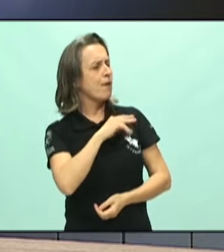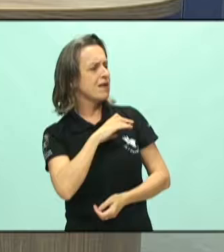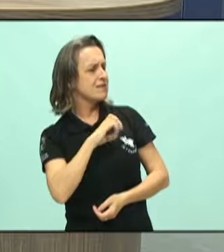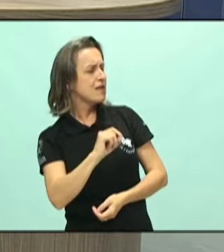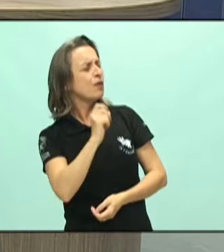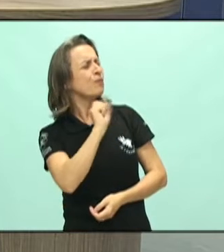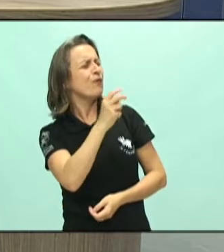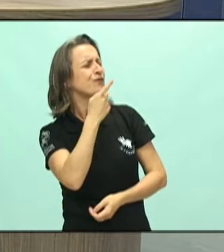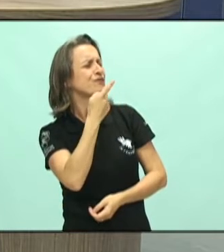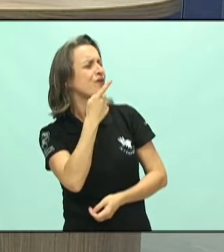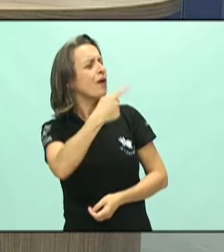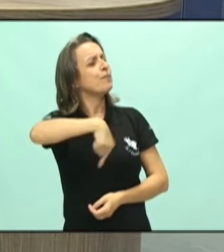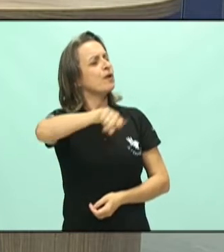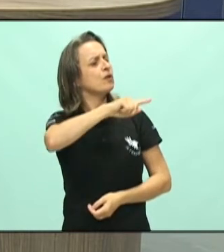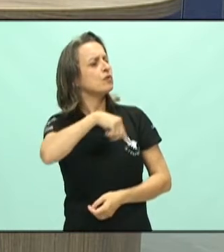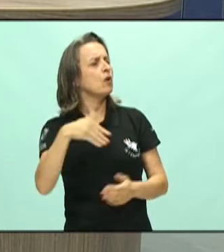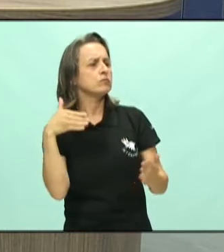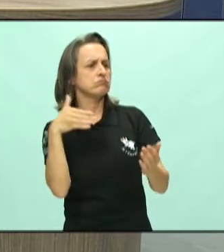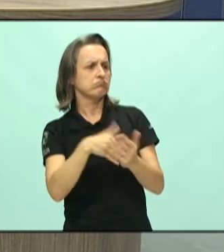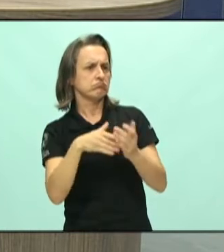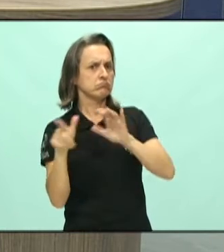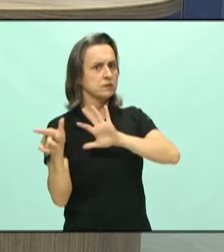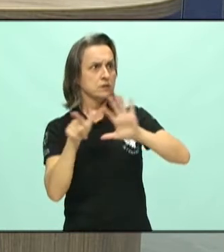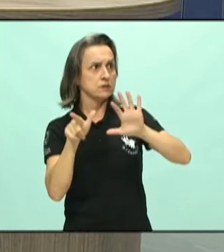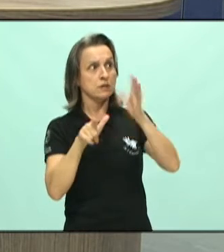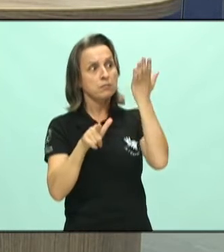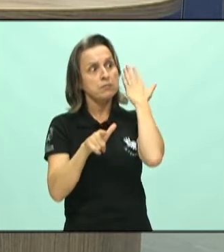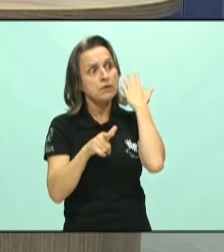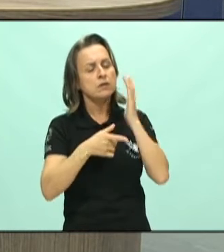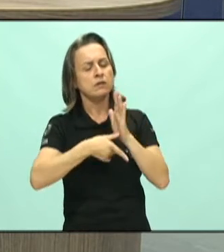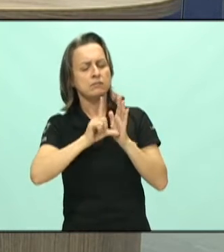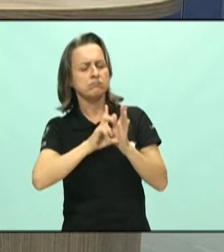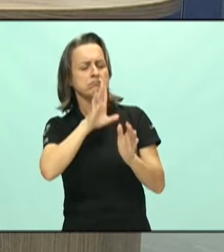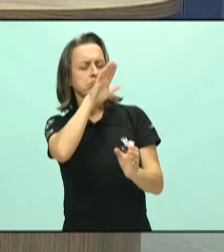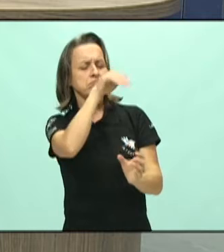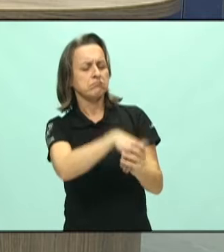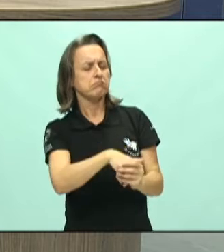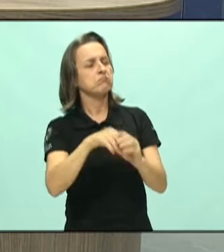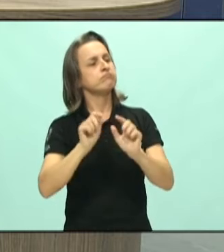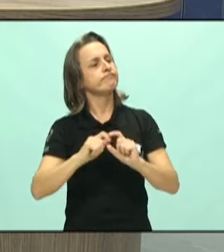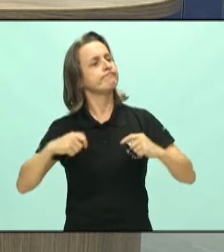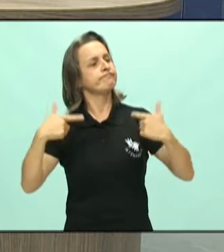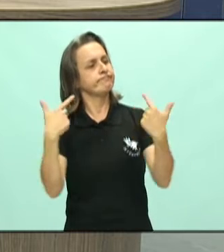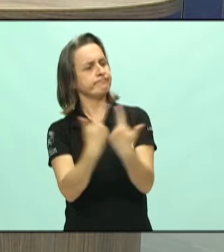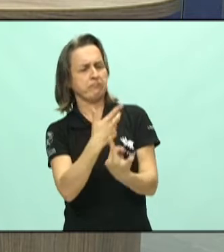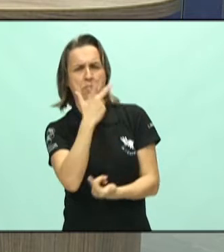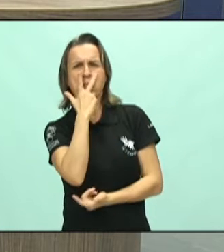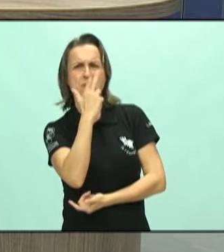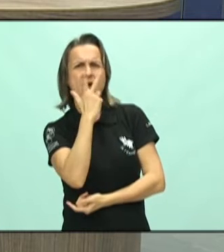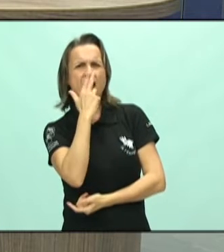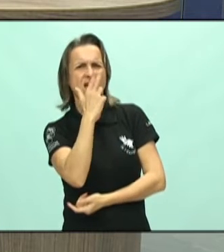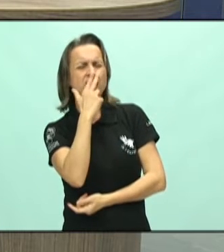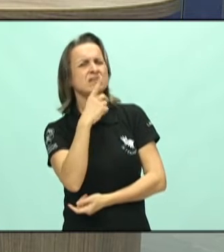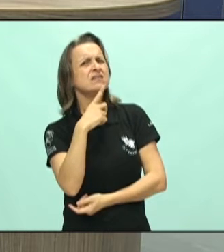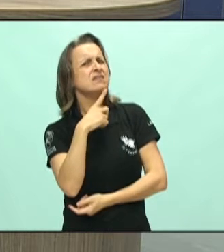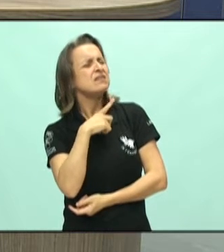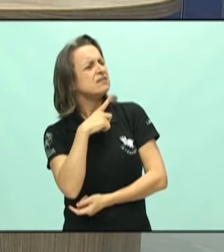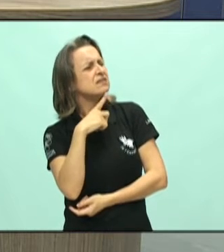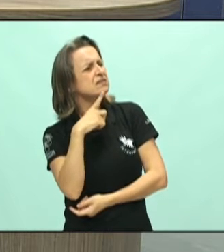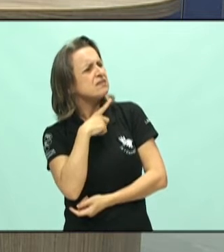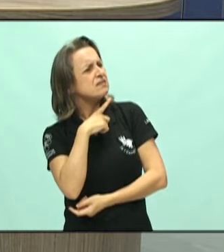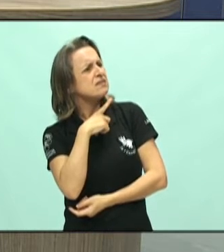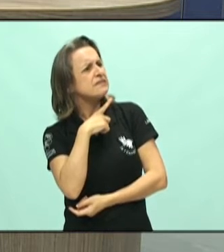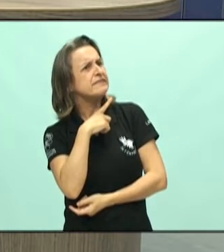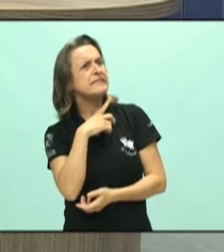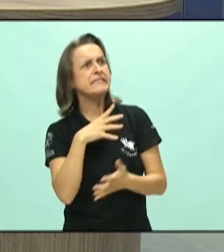gente dos bastidores das últimas semanas antes da votação lá na Assembleia Legislativa? Parece que houve até um